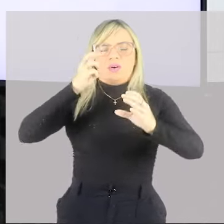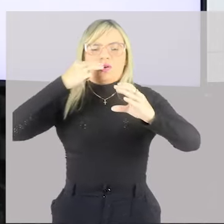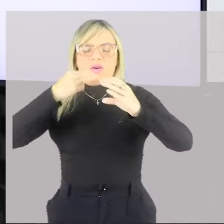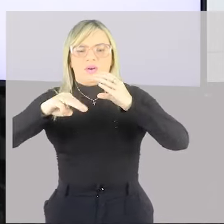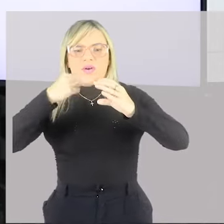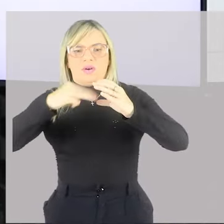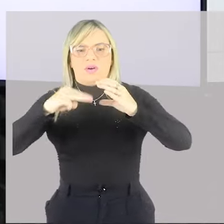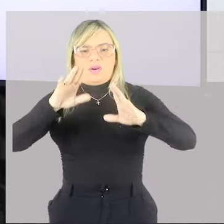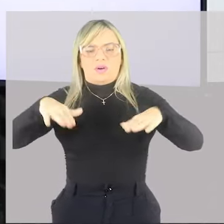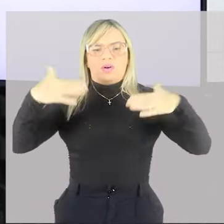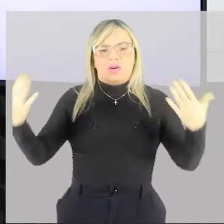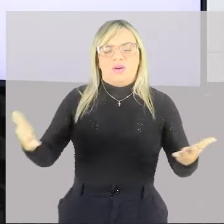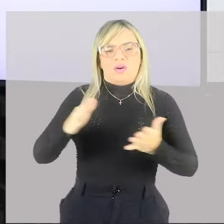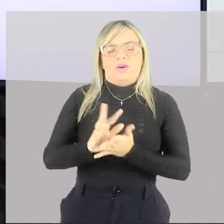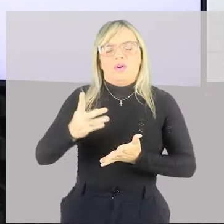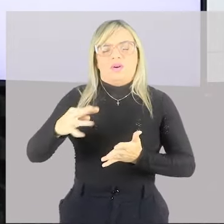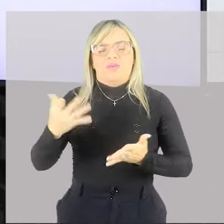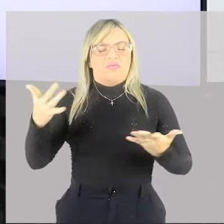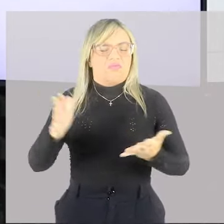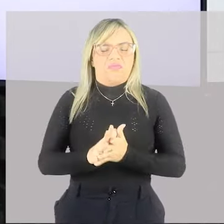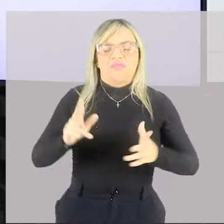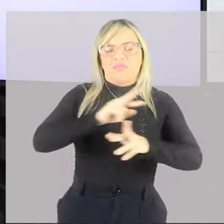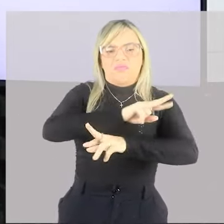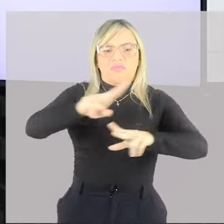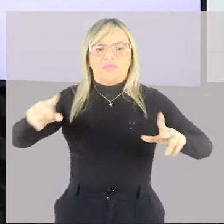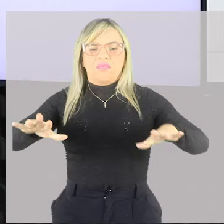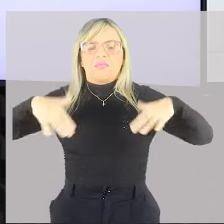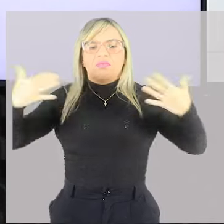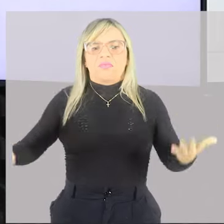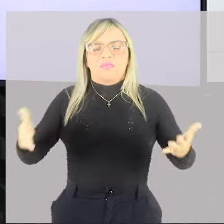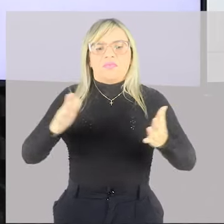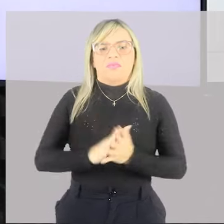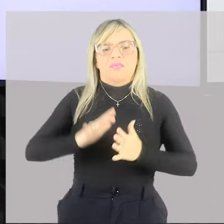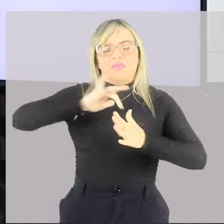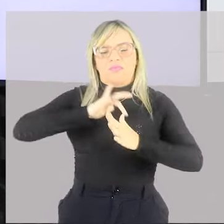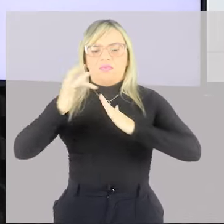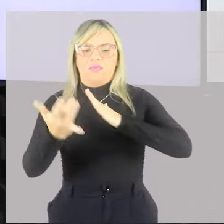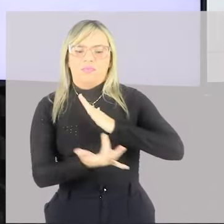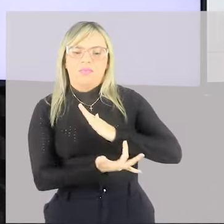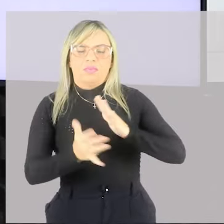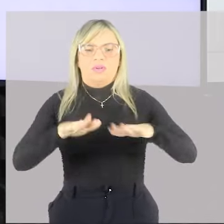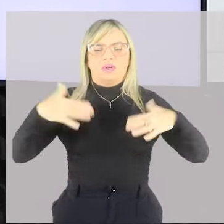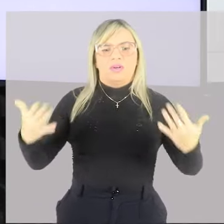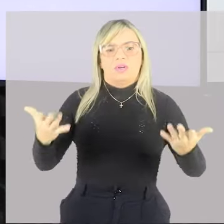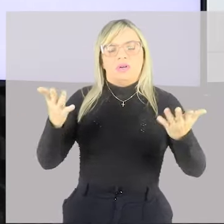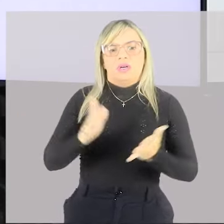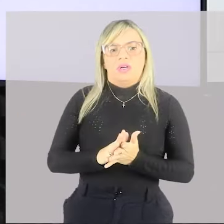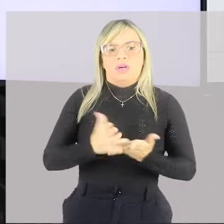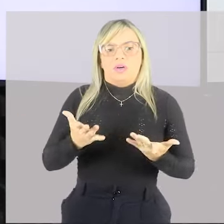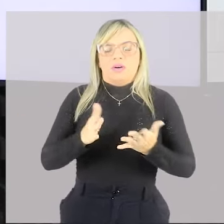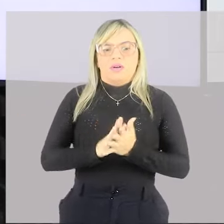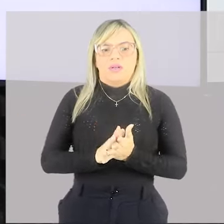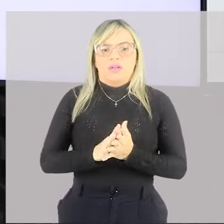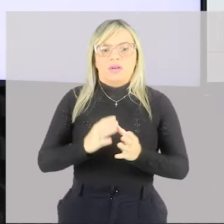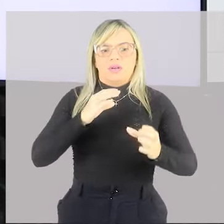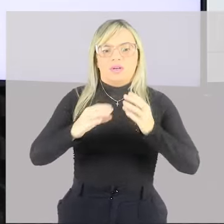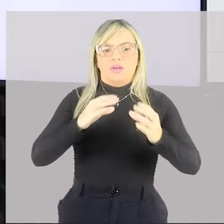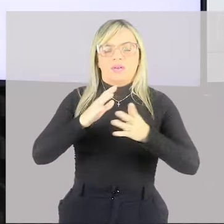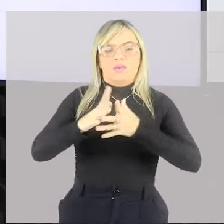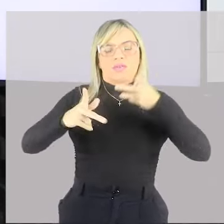eh stickers ou qualquer outra coisa pelas pelas redes sociais Então você deixou de se comunicar